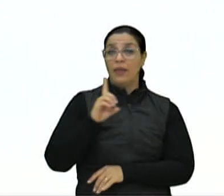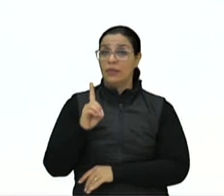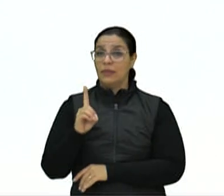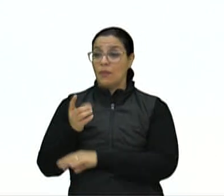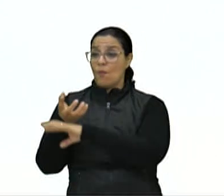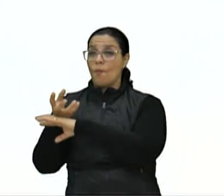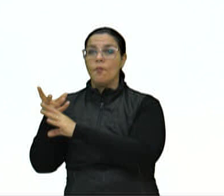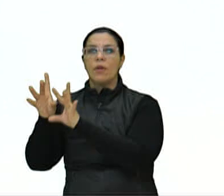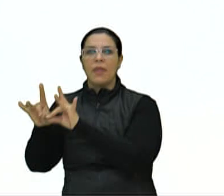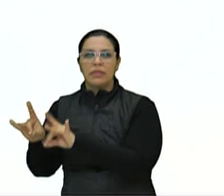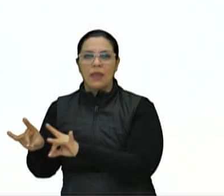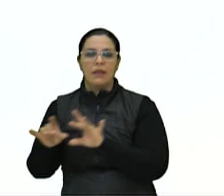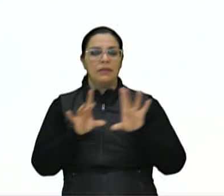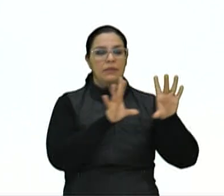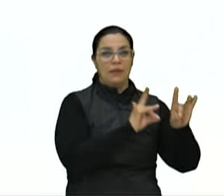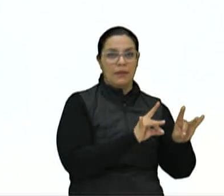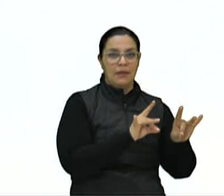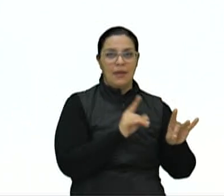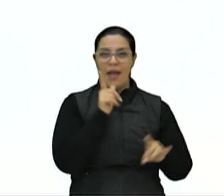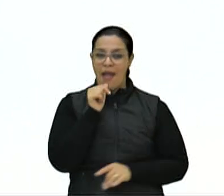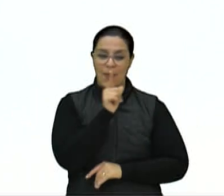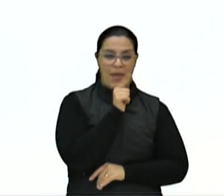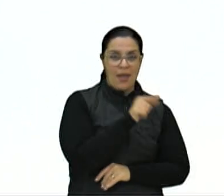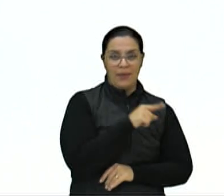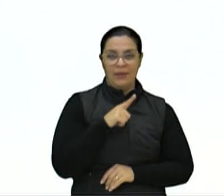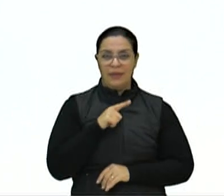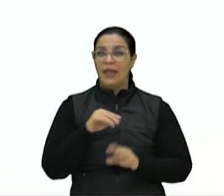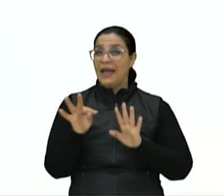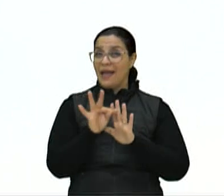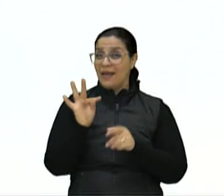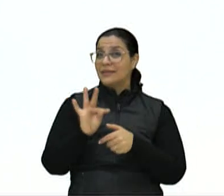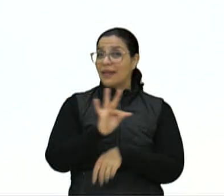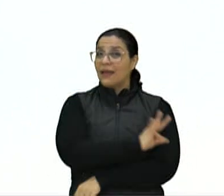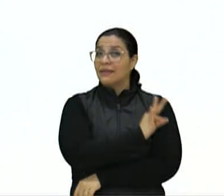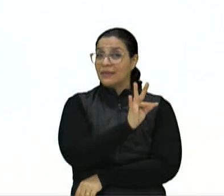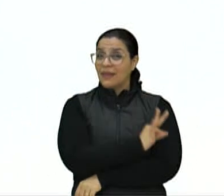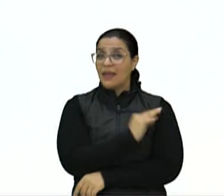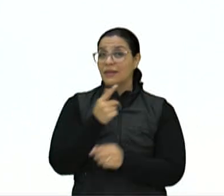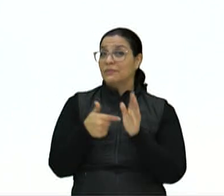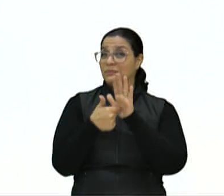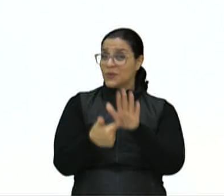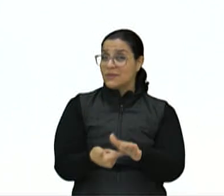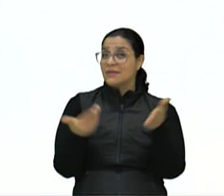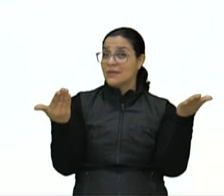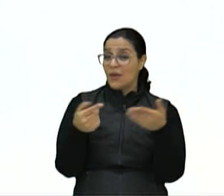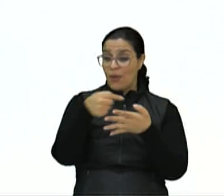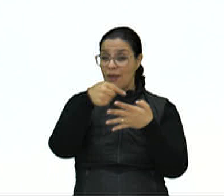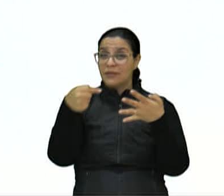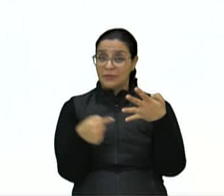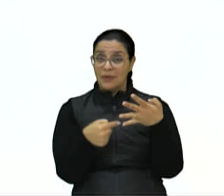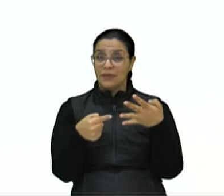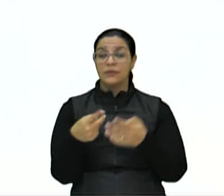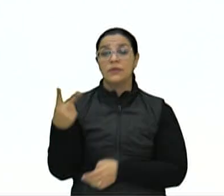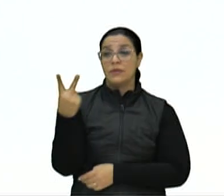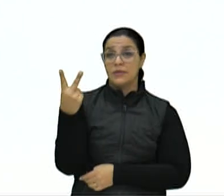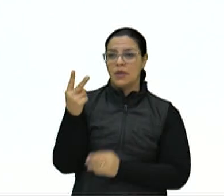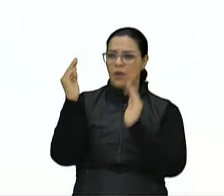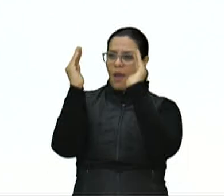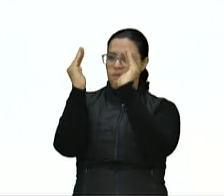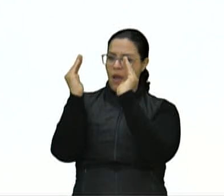D, molhado no molhado. Então, nós já vimos que se referem às técnicas que nós acabamos de estudar. Na segunda